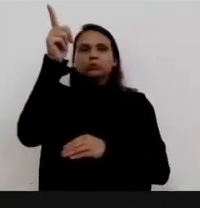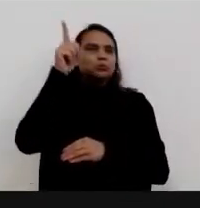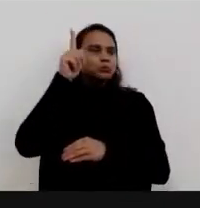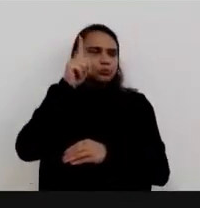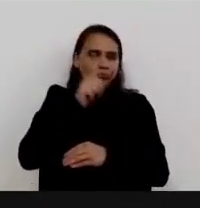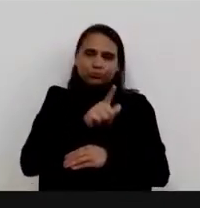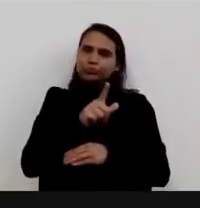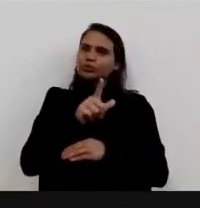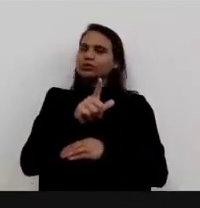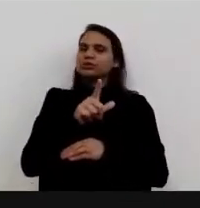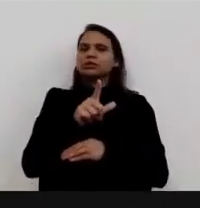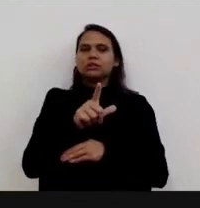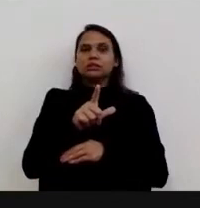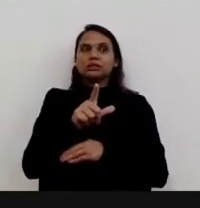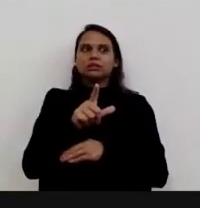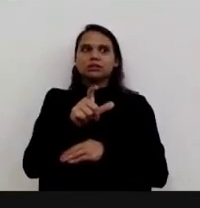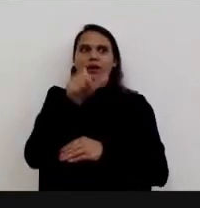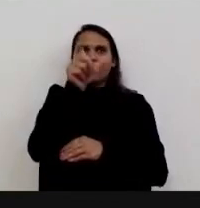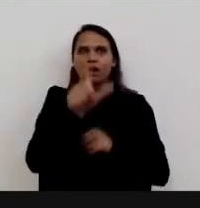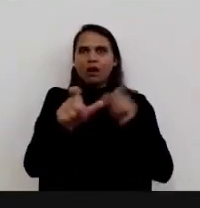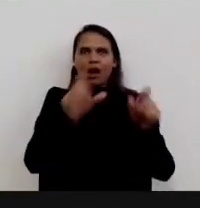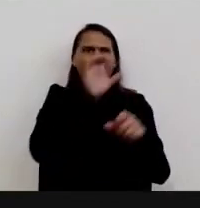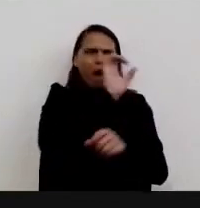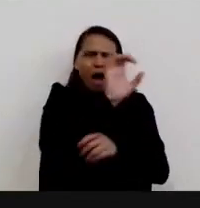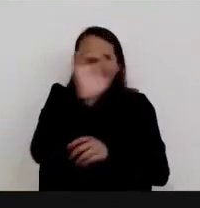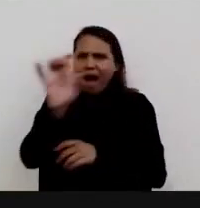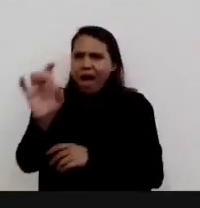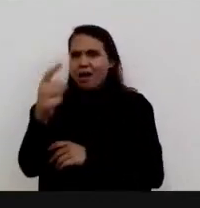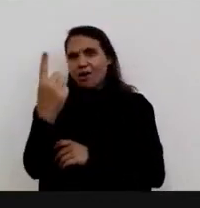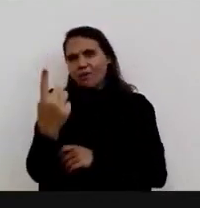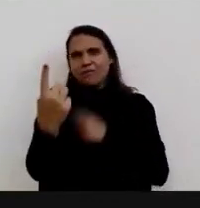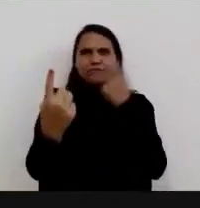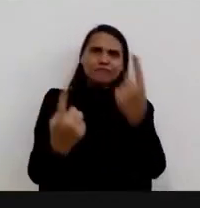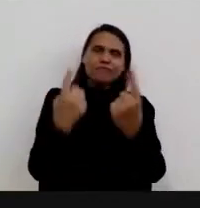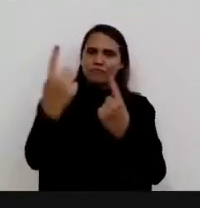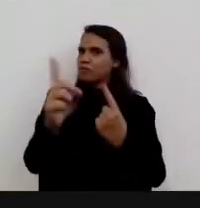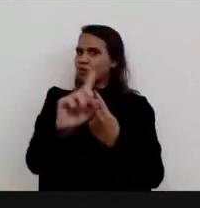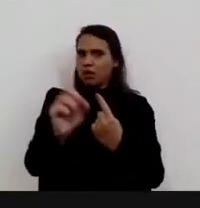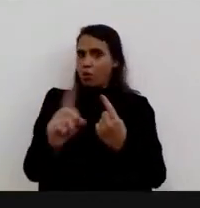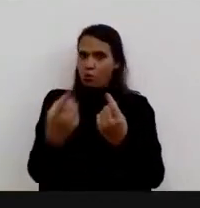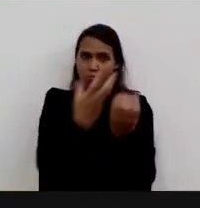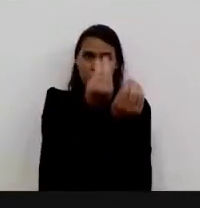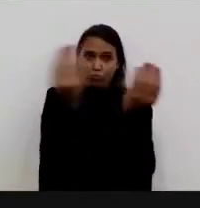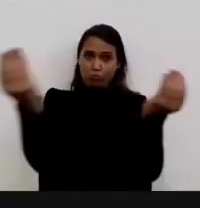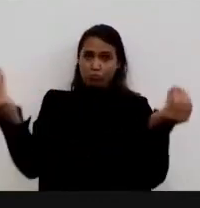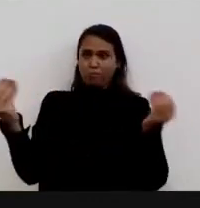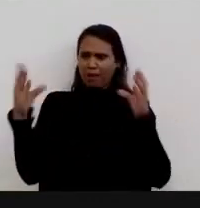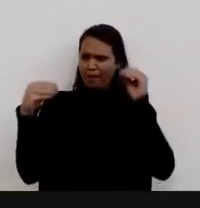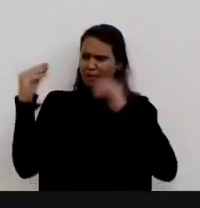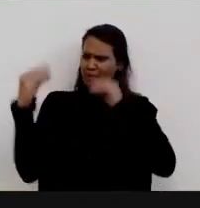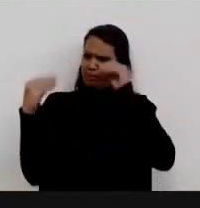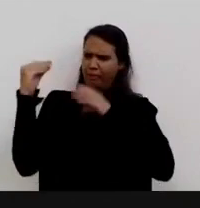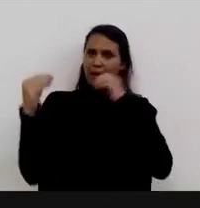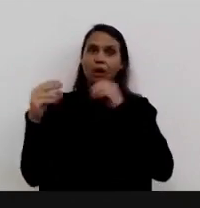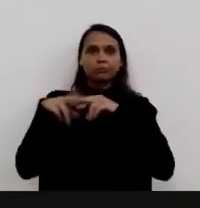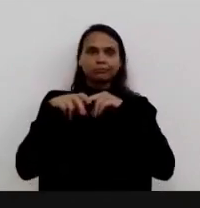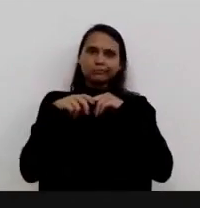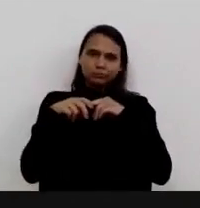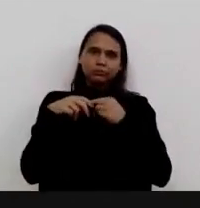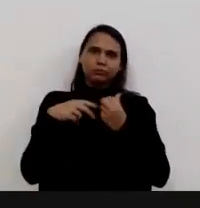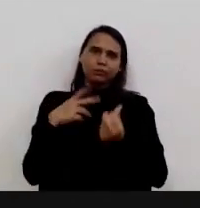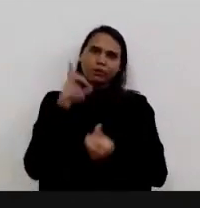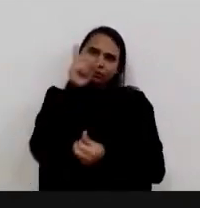conseguir pegar um deputado falando por vez. Então, ficou bem claro que há uma diferença entre sessões